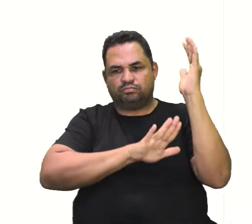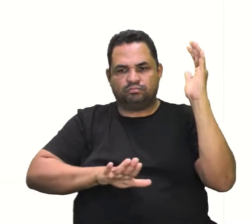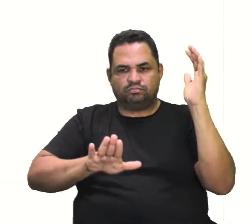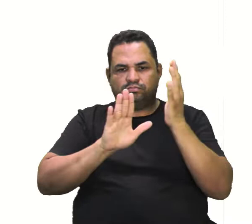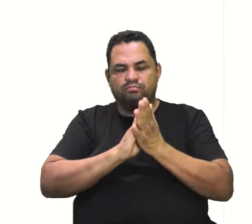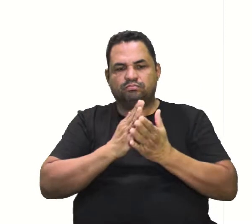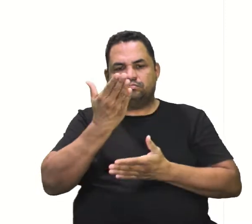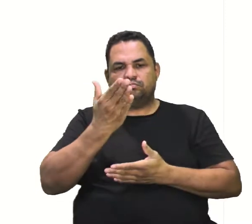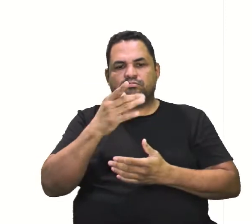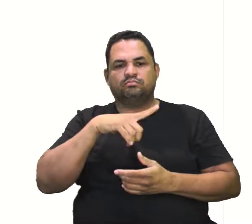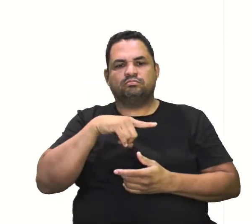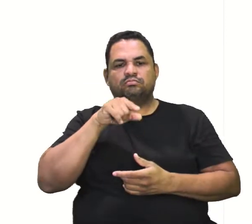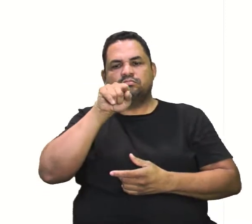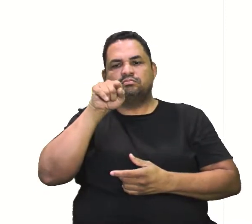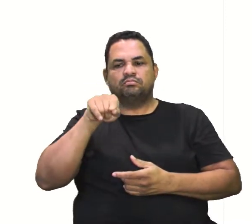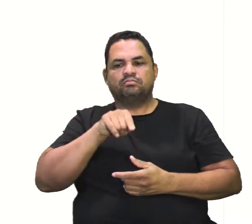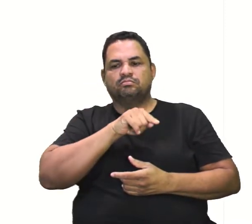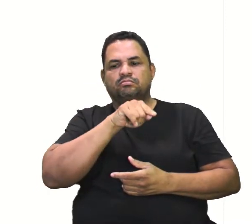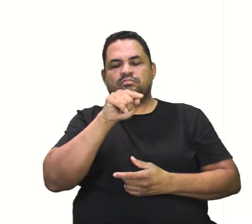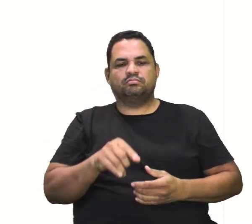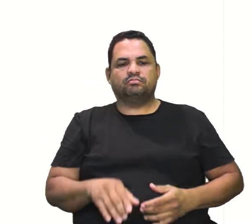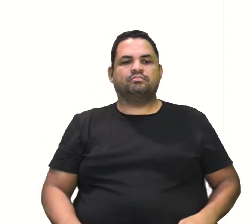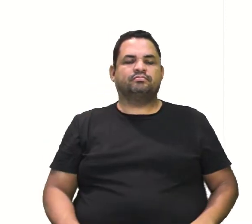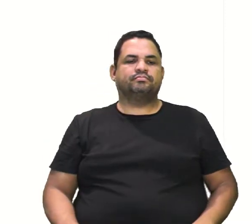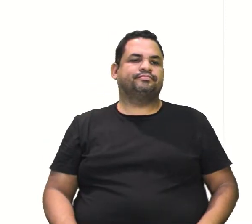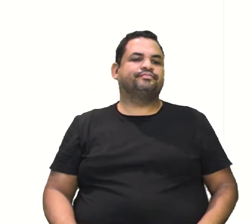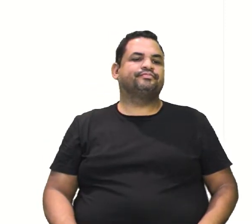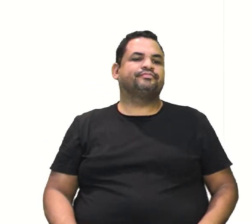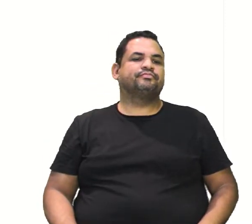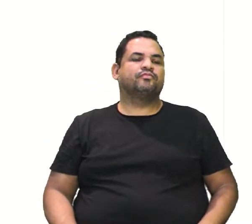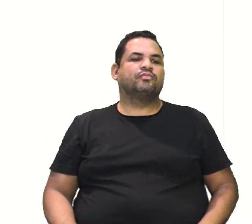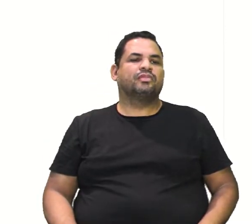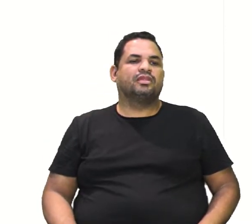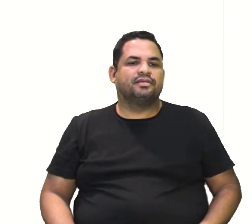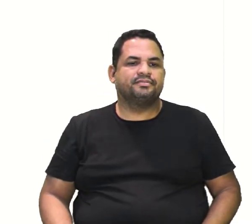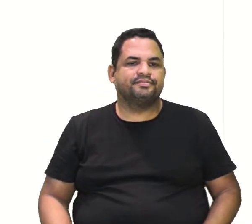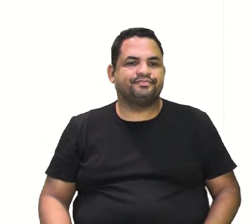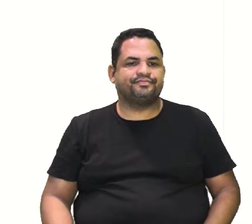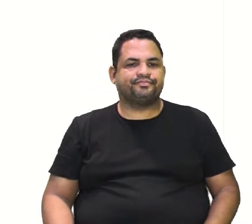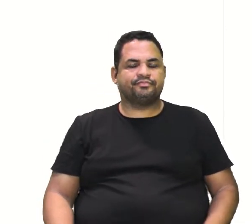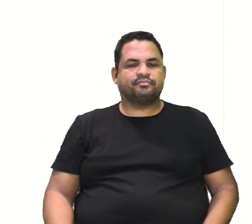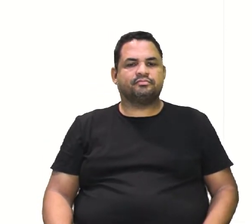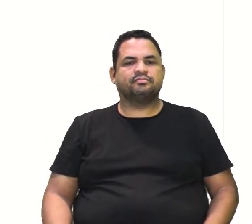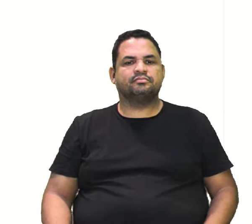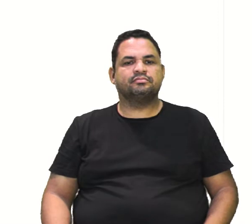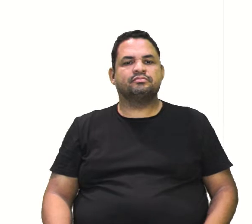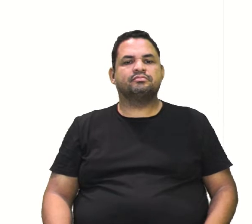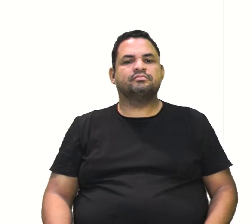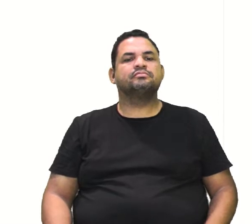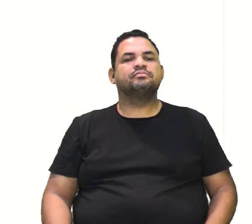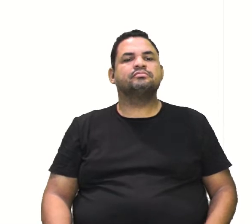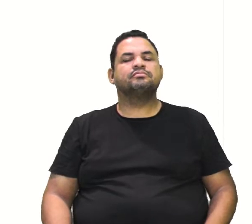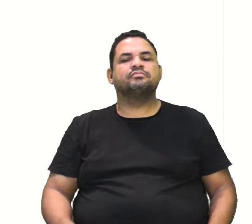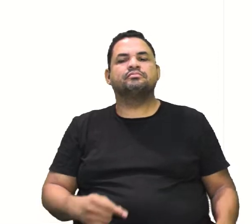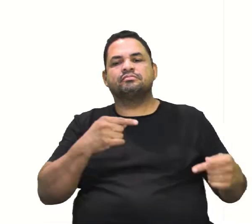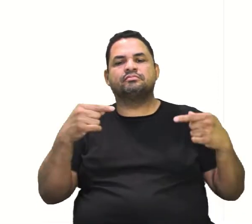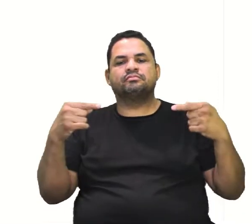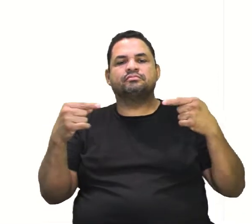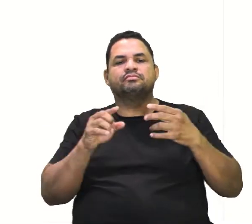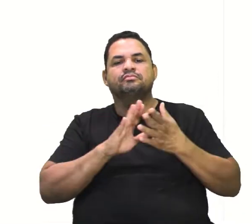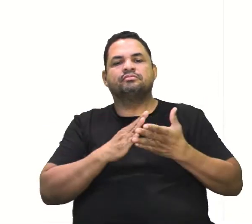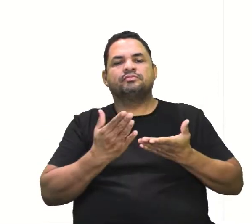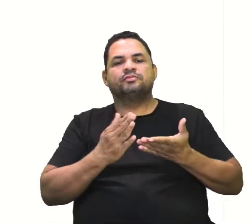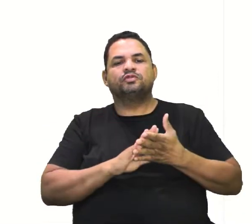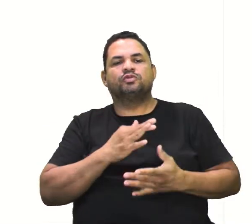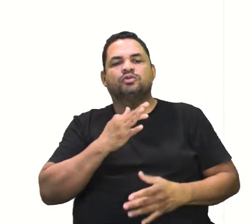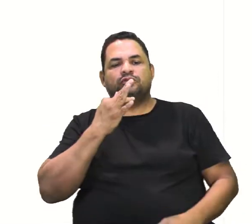essa propriedade. Olha lá. Então olha lá, como nós vimos na propriedade, dizia que, né, era a ligação de 2 pontos, quanto